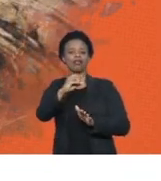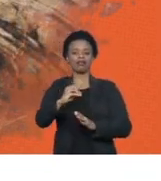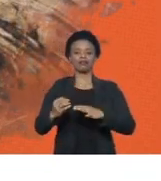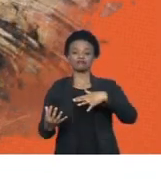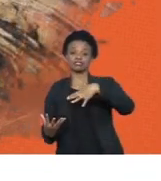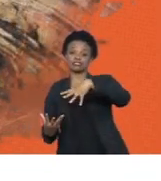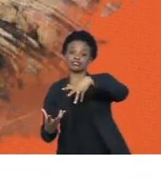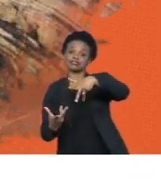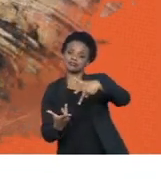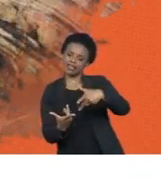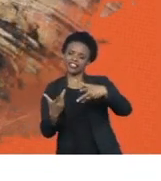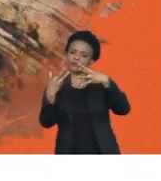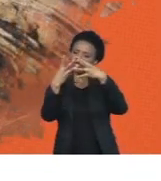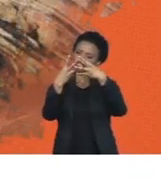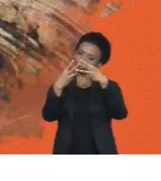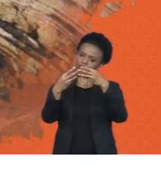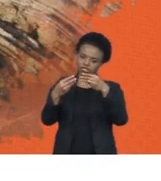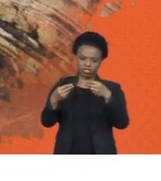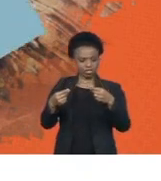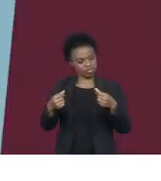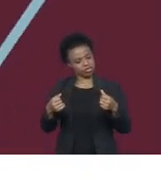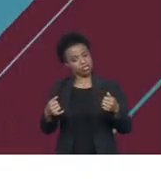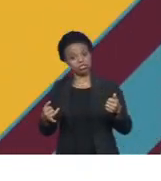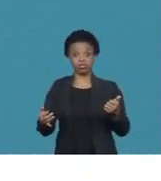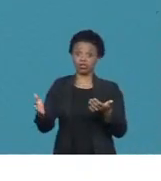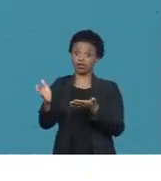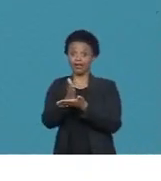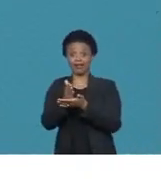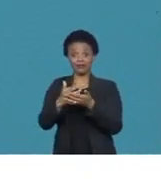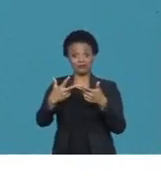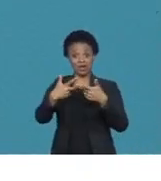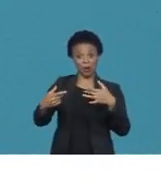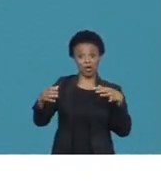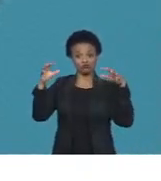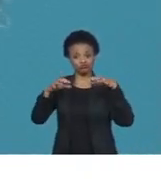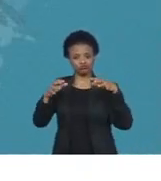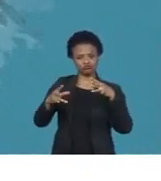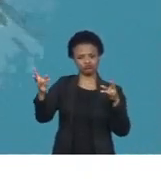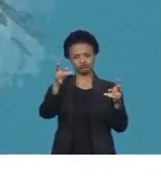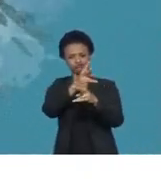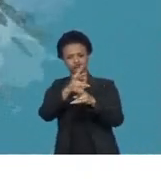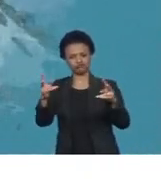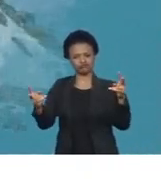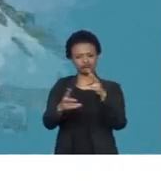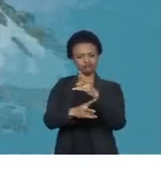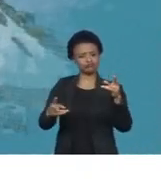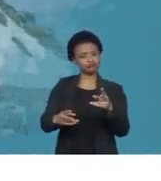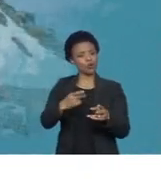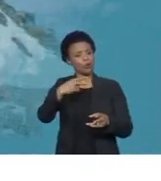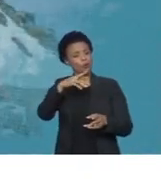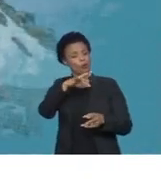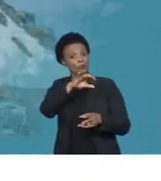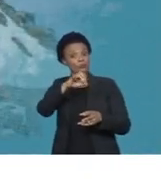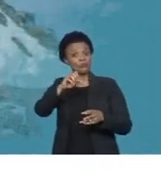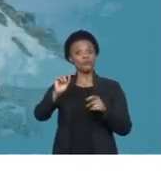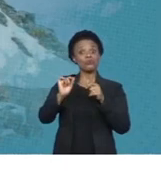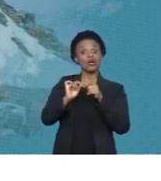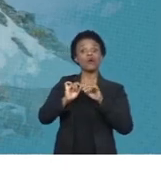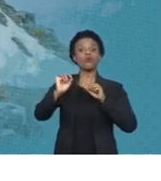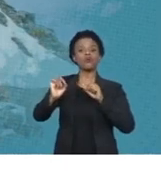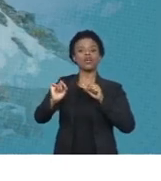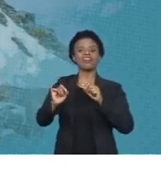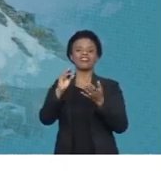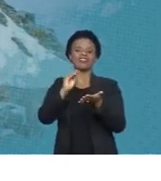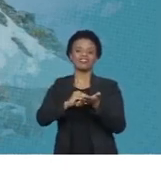pela deterioração causada por agentes intempéricos. Mudanças de temperatura e de pressão causam a desagregação dos minerais,